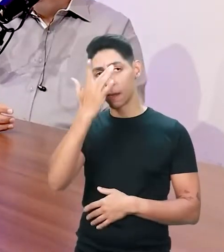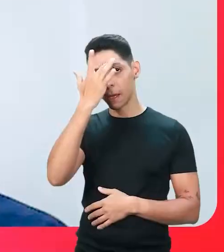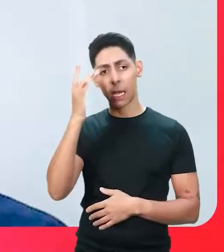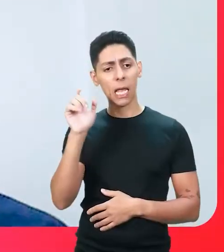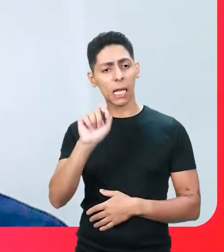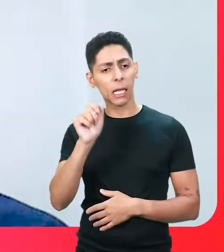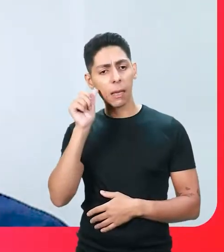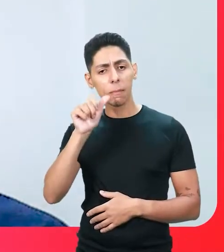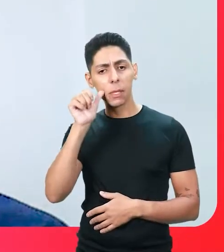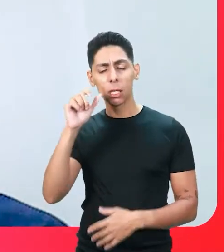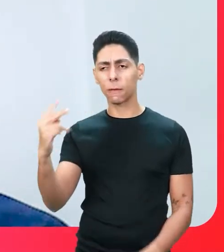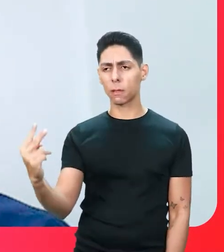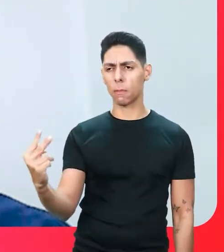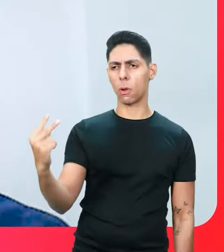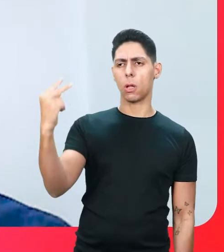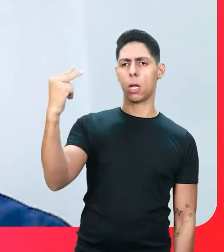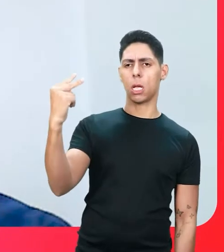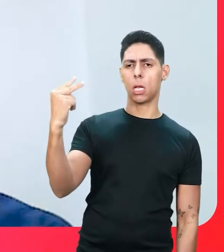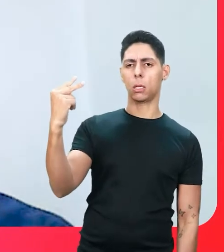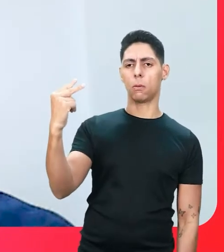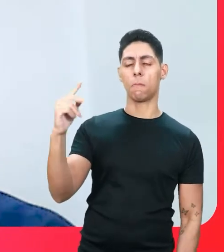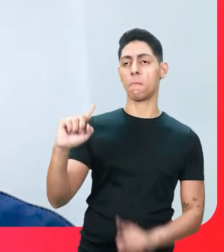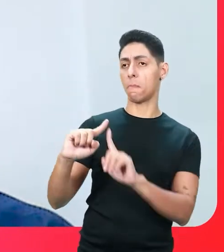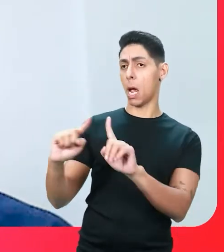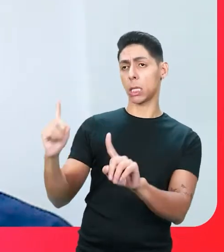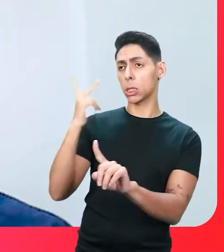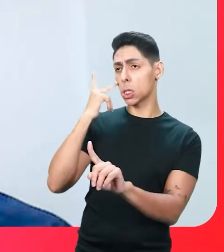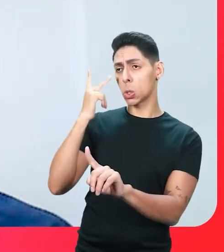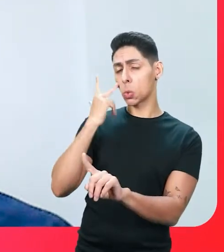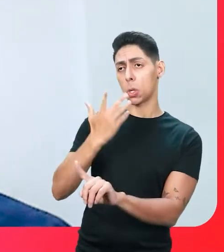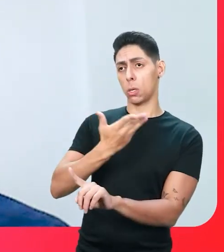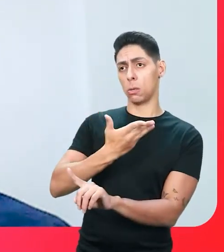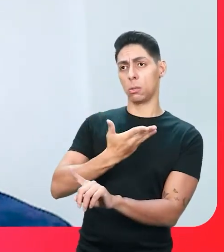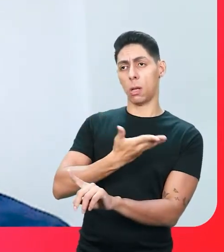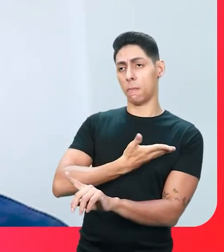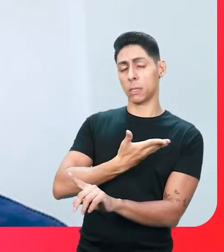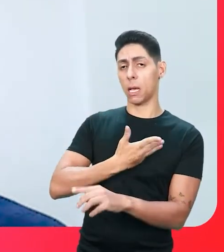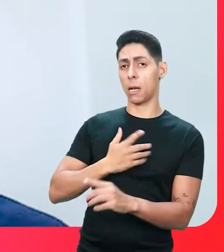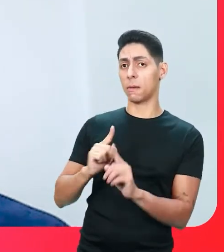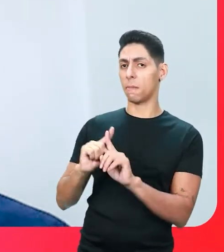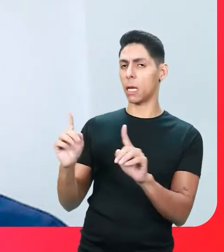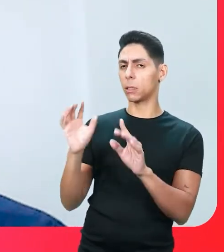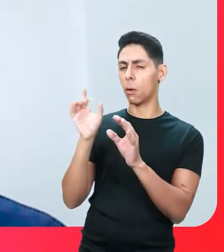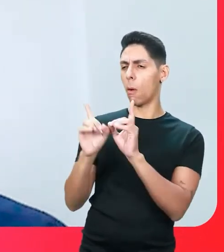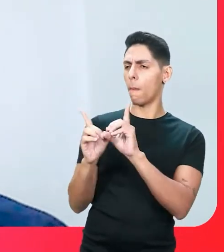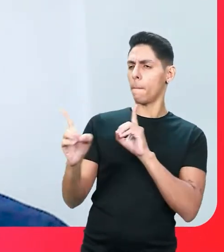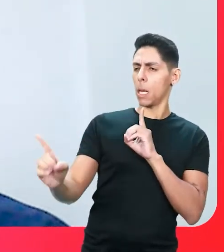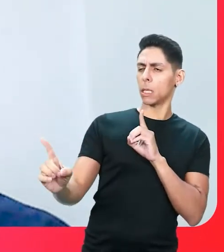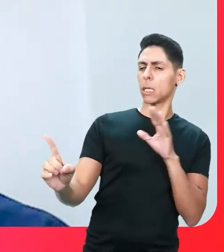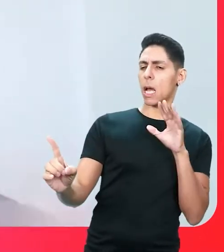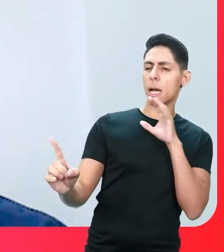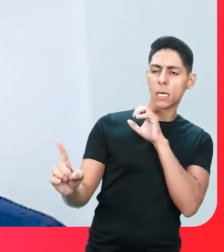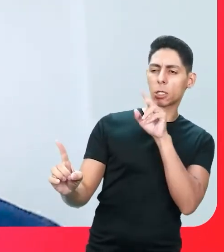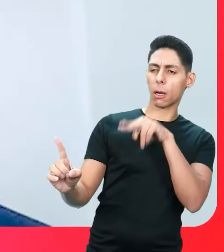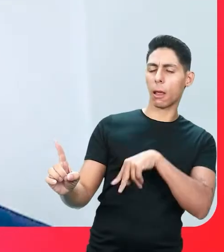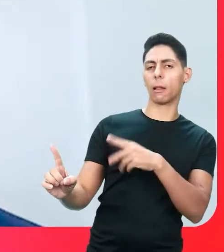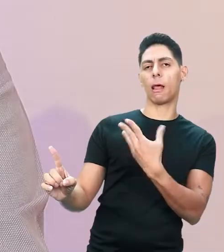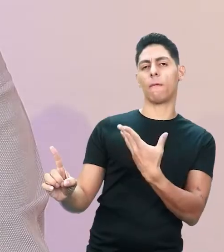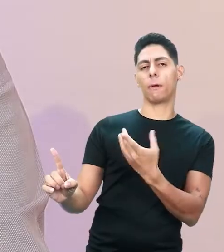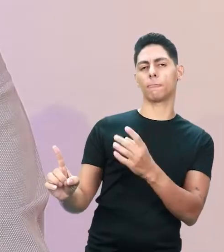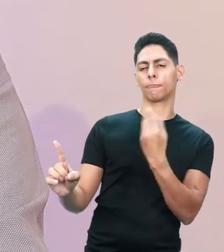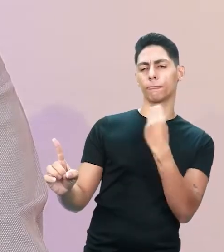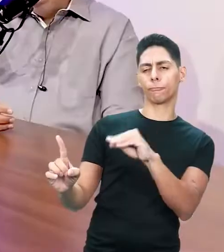olhar que é de amizade, e eu, à distância, achar que era um olhar que ela estivesse me dando